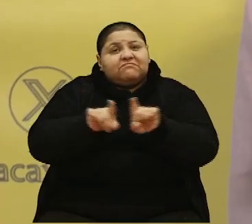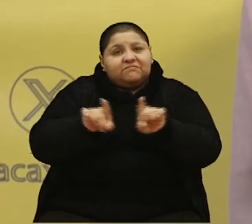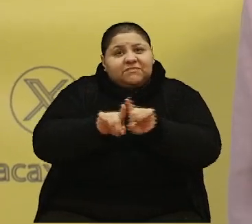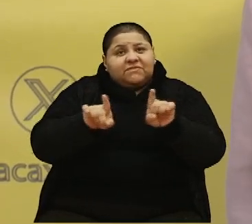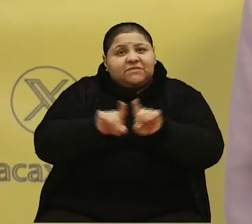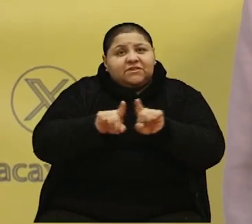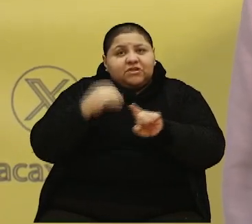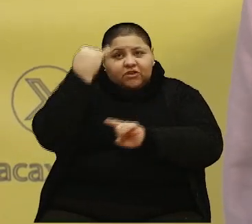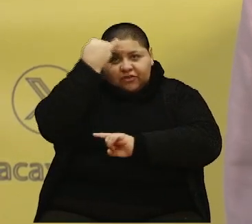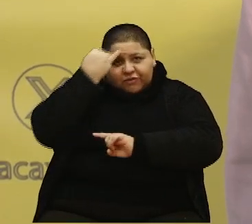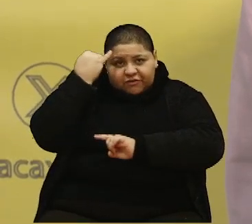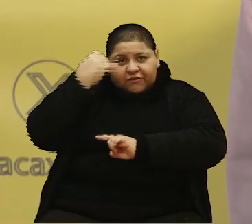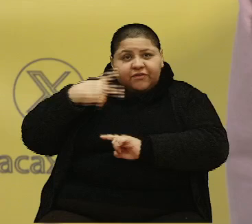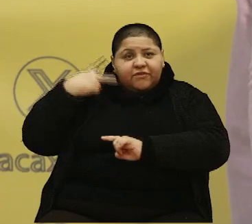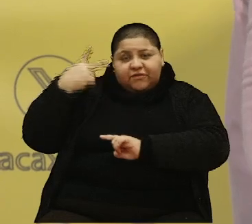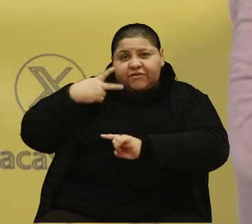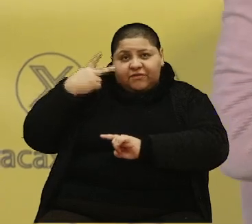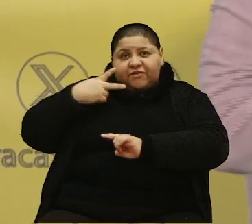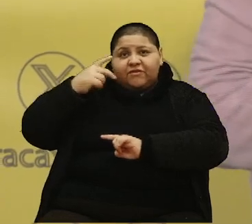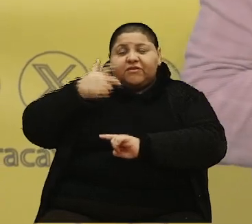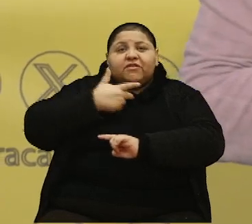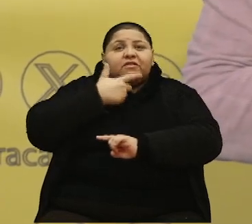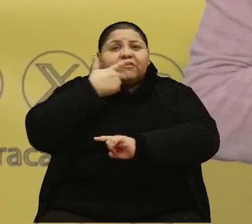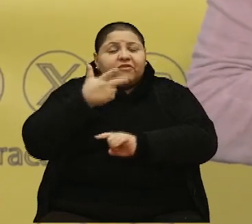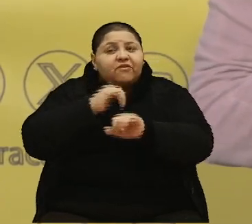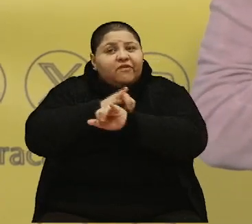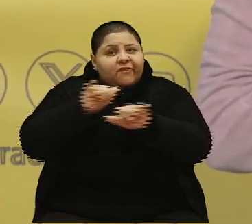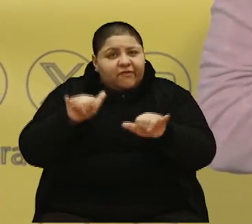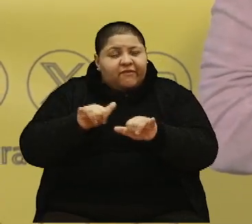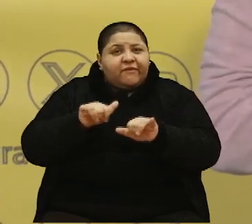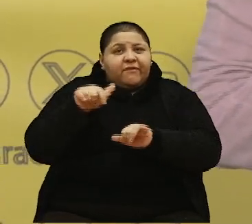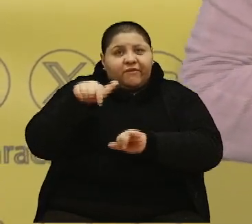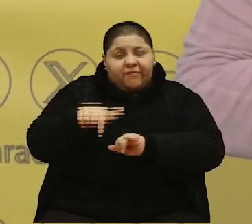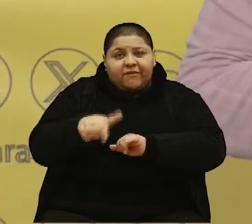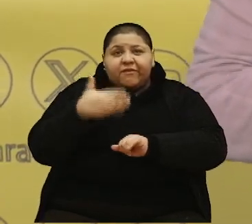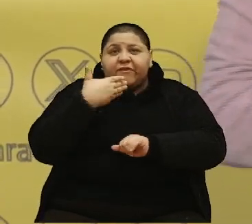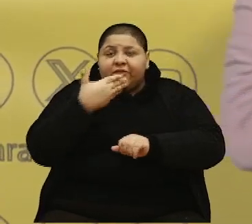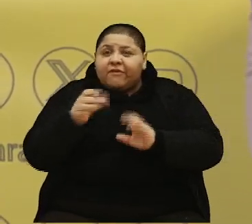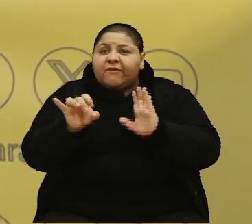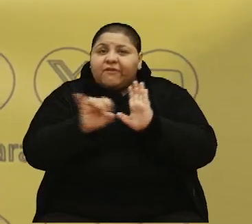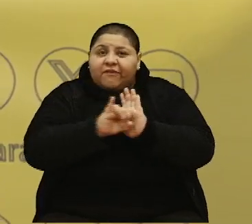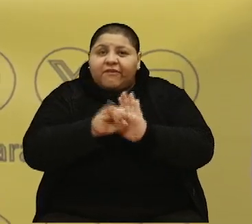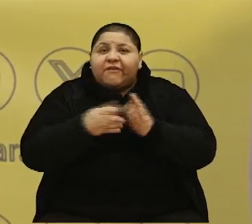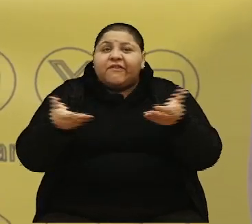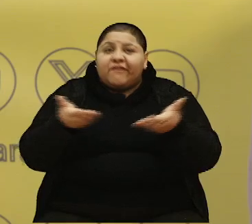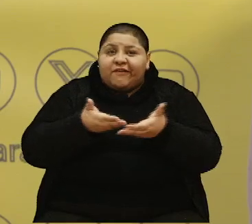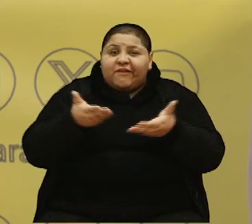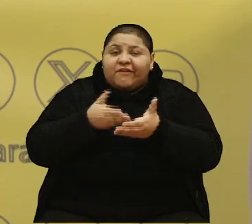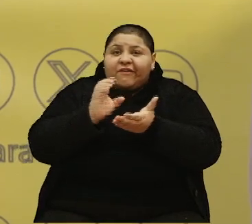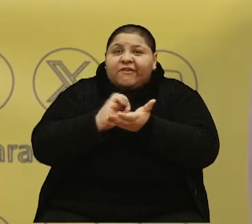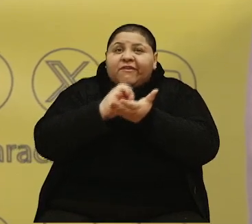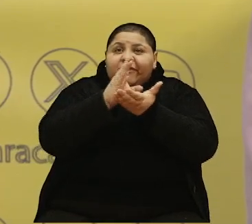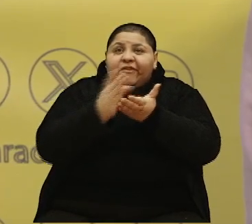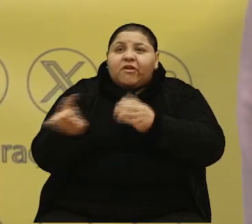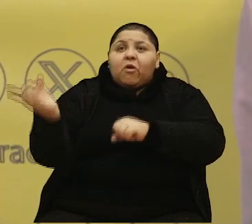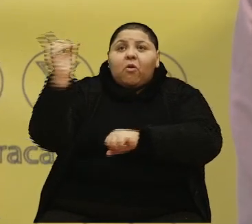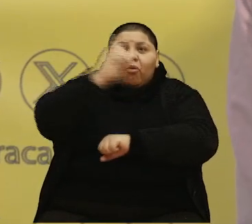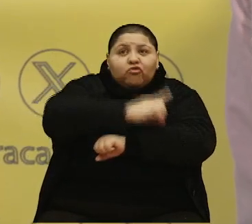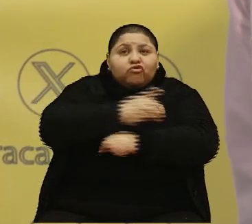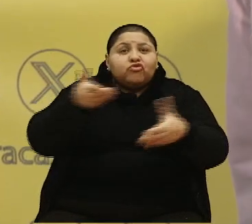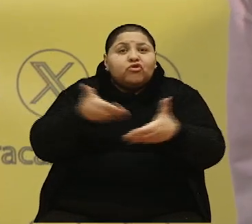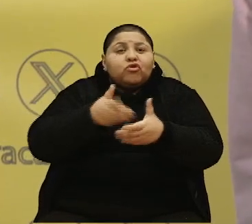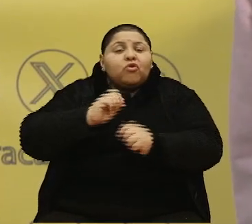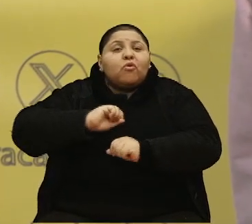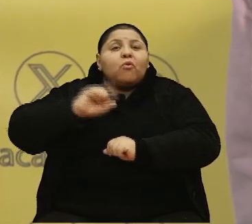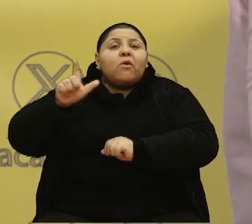Zé D'Ambrosio, vereador, durante a sessão informou que esse pedido de licitação está sendo encaminhado na data de hoje. Qual que